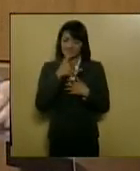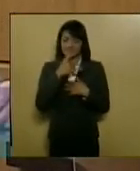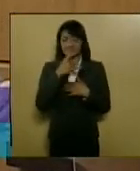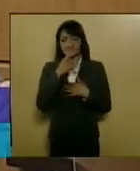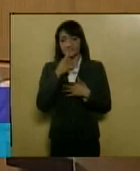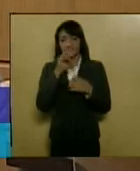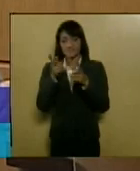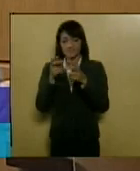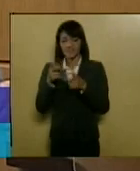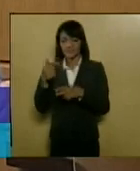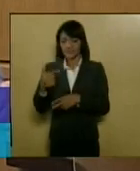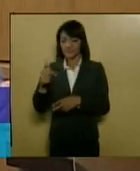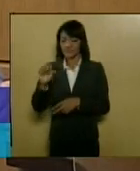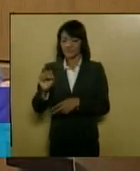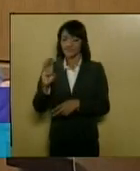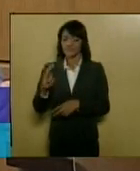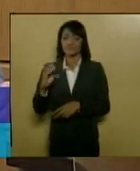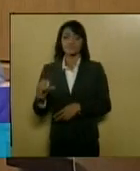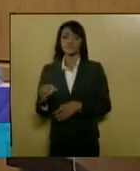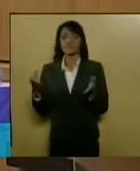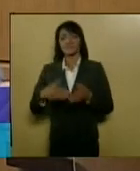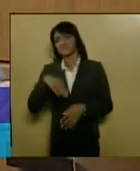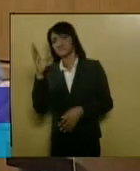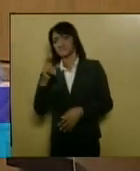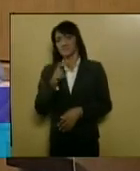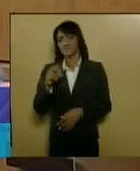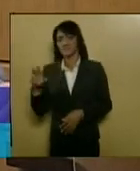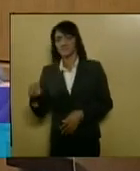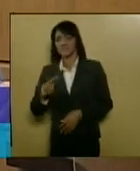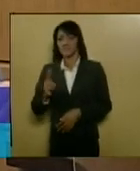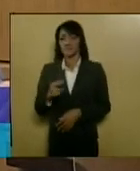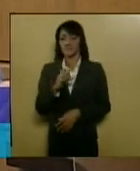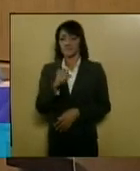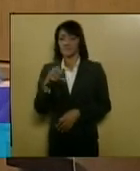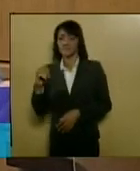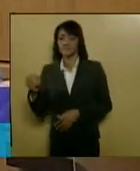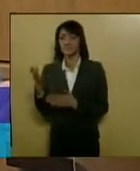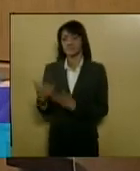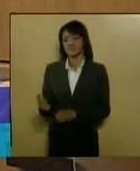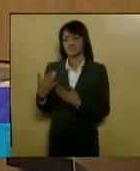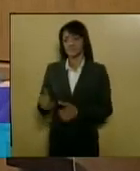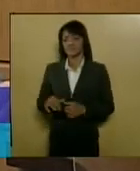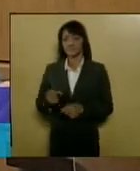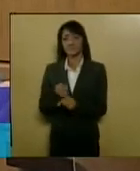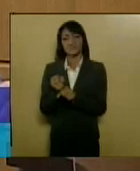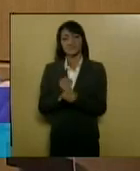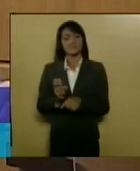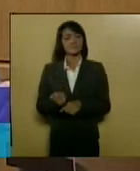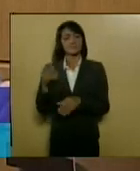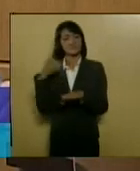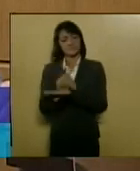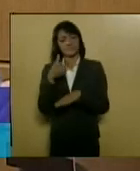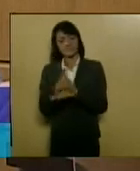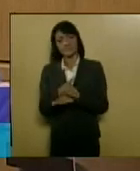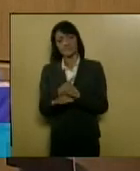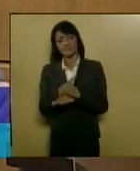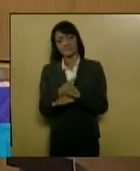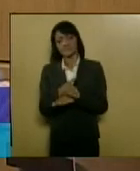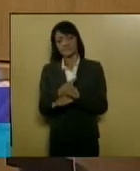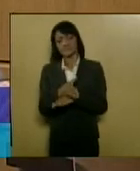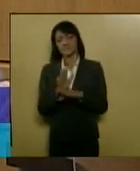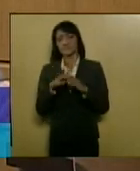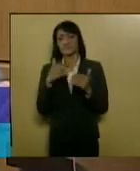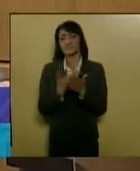capacidade do 28BC, talvez de ter hoje 500, 800 jovens, todos os anos, lá, tendo